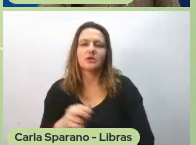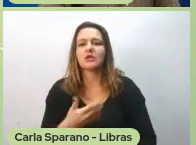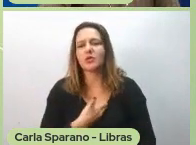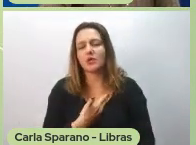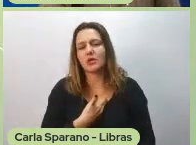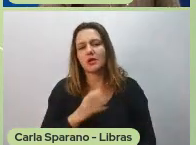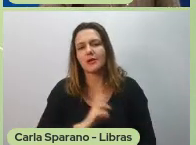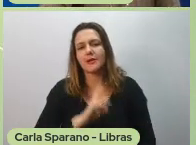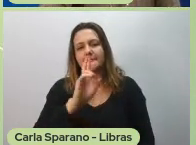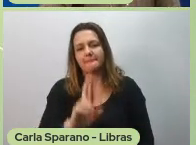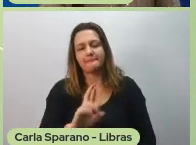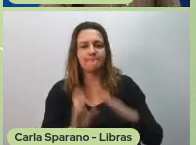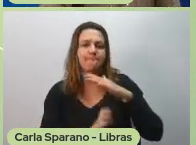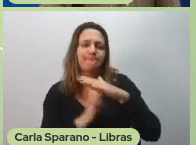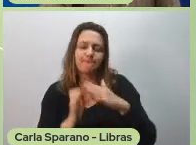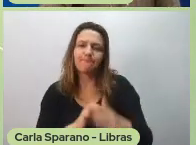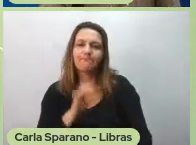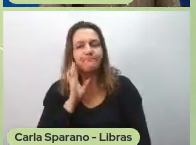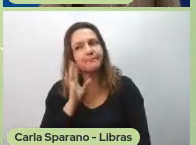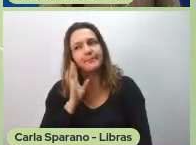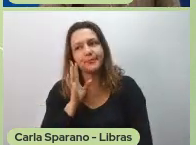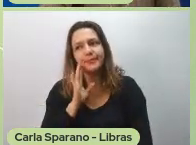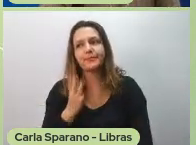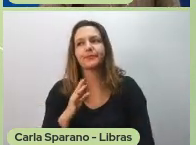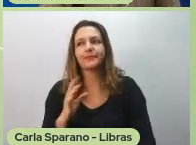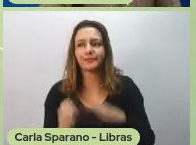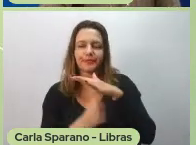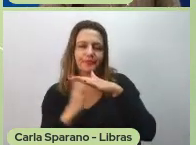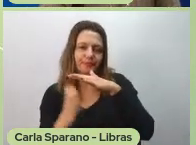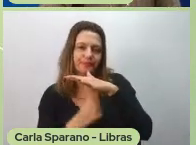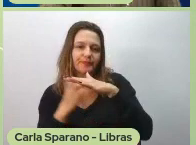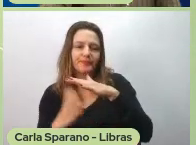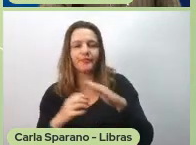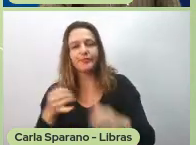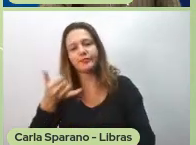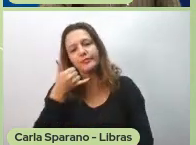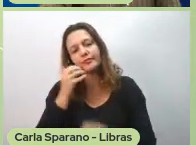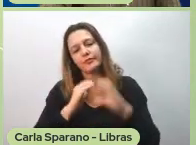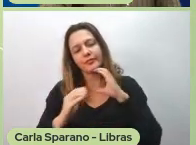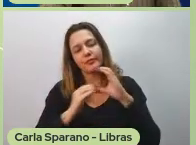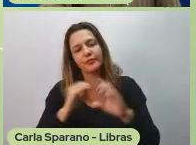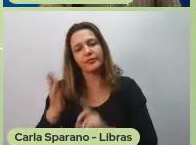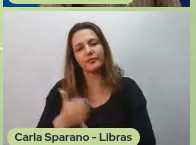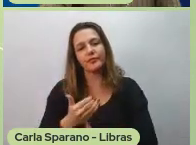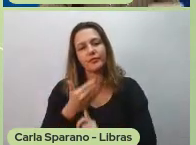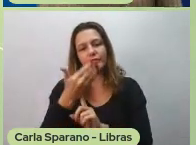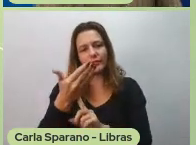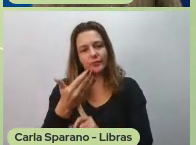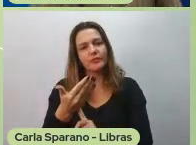a gente vê, poxa, que bacana, essas empresas de telecomunicações, de tecnologia, estão